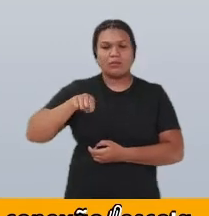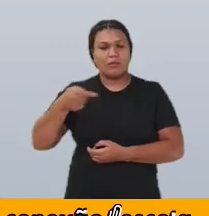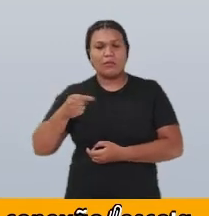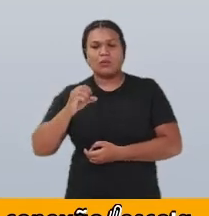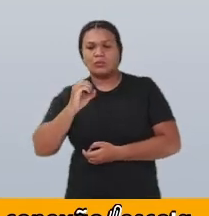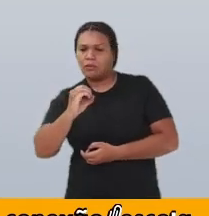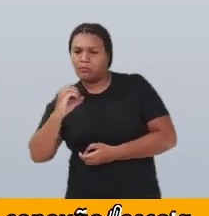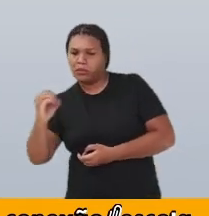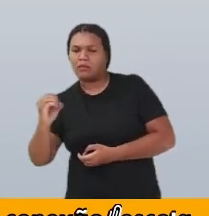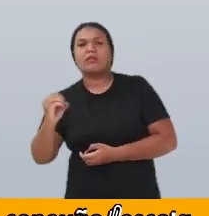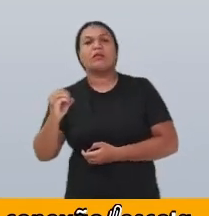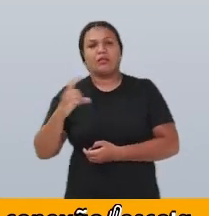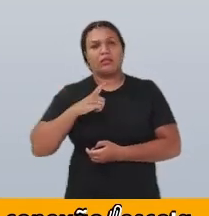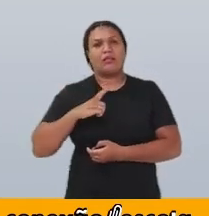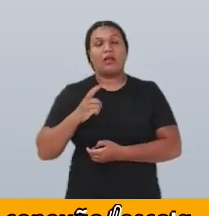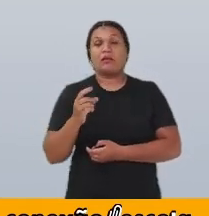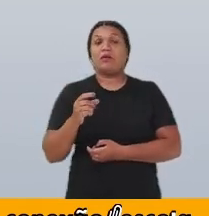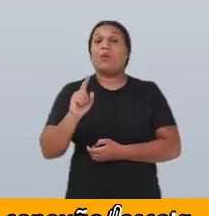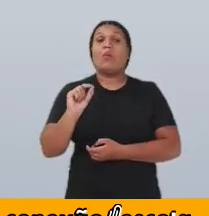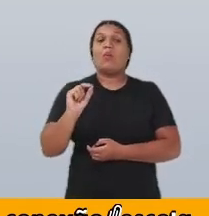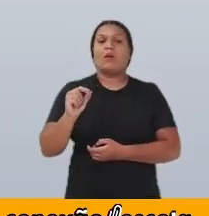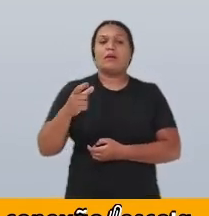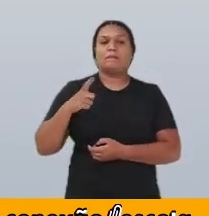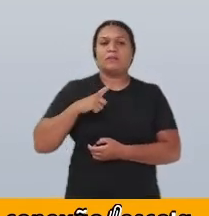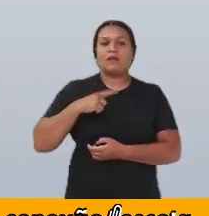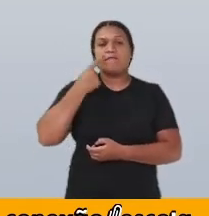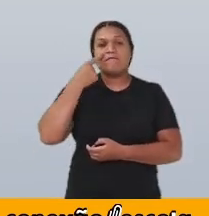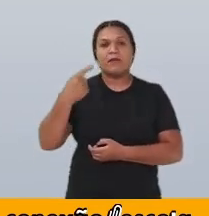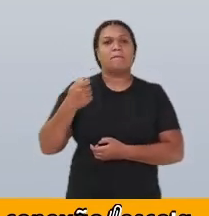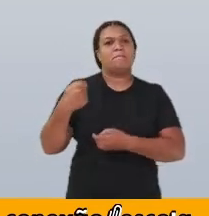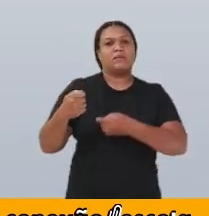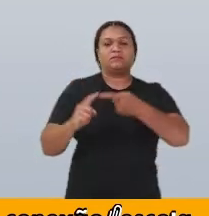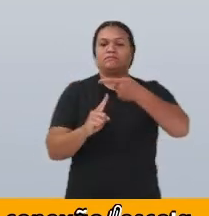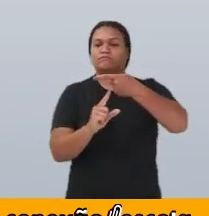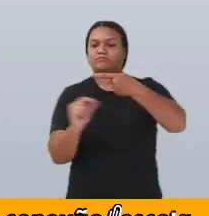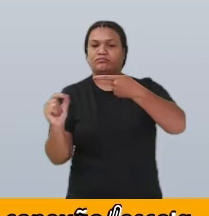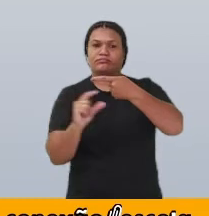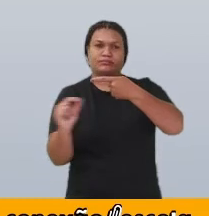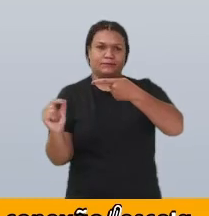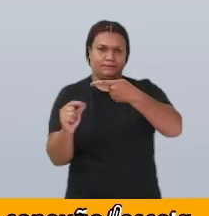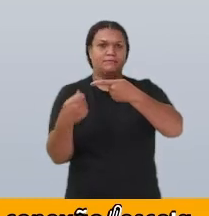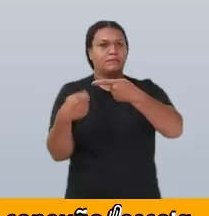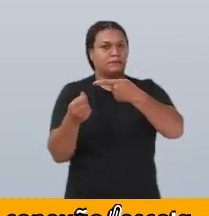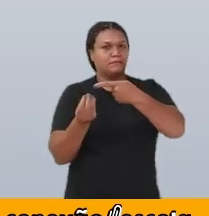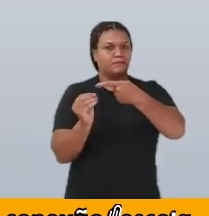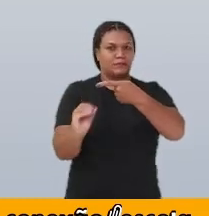duas casas decimais, o denominador da fração será 100.